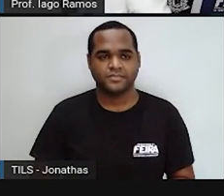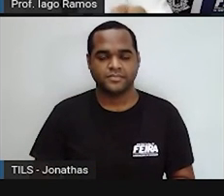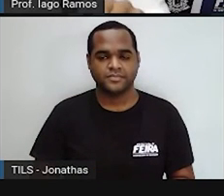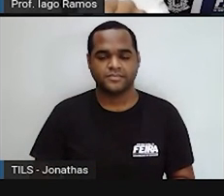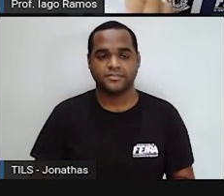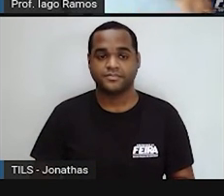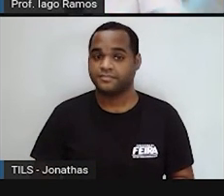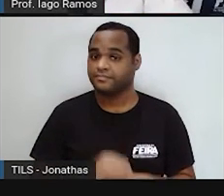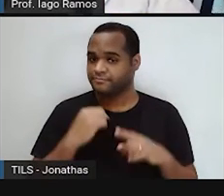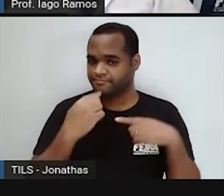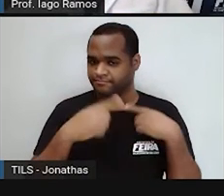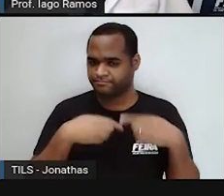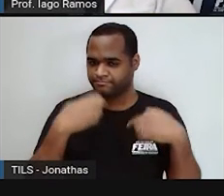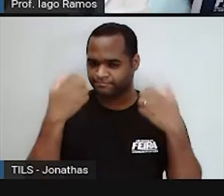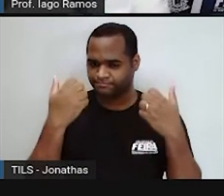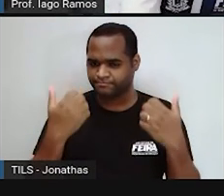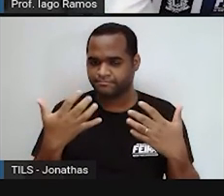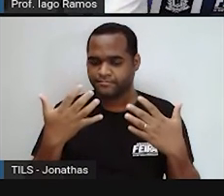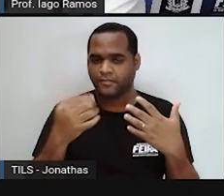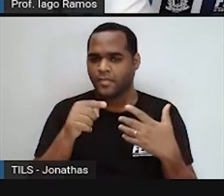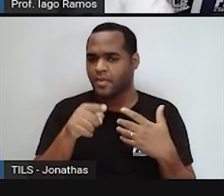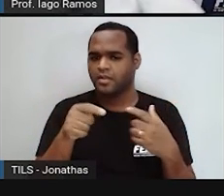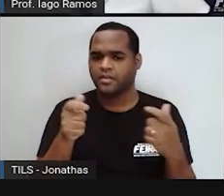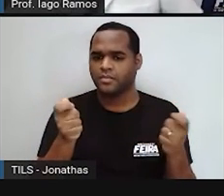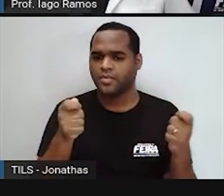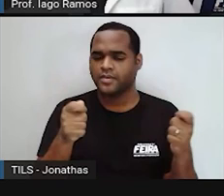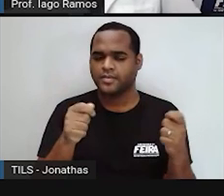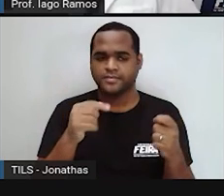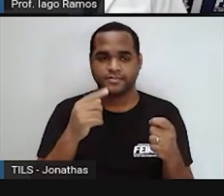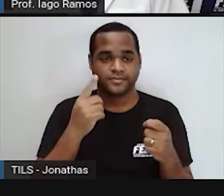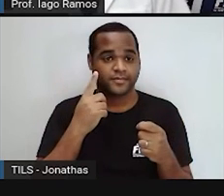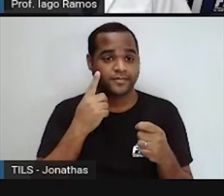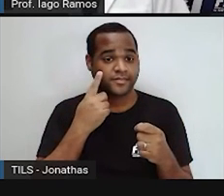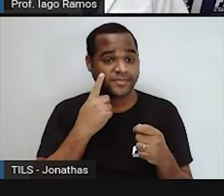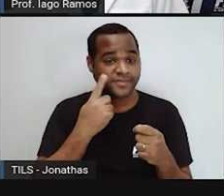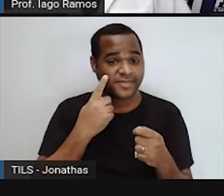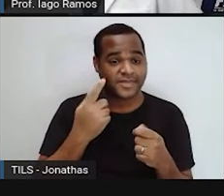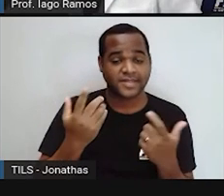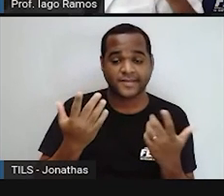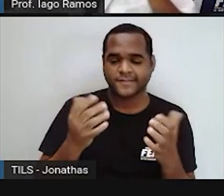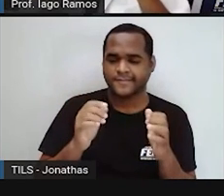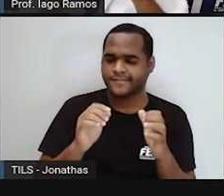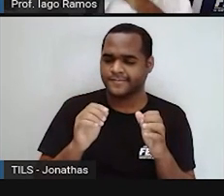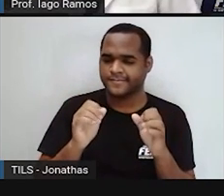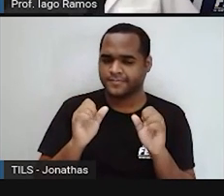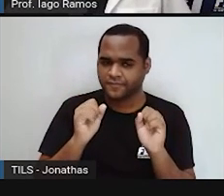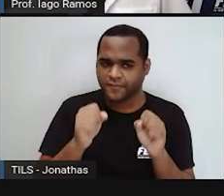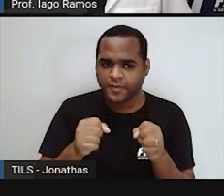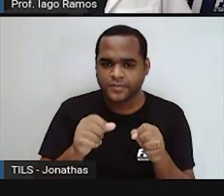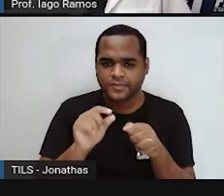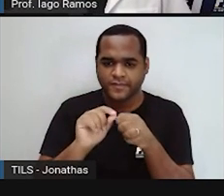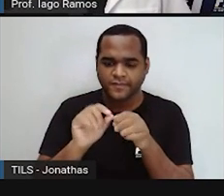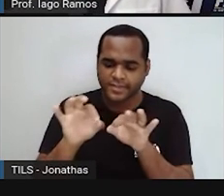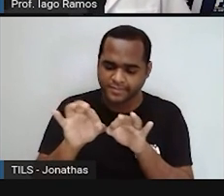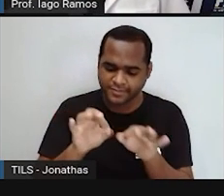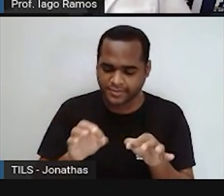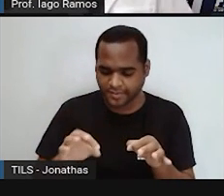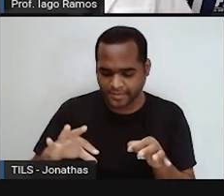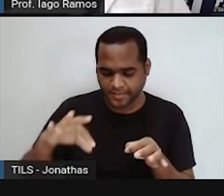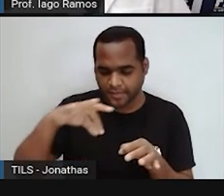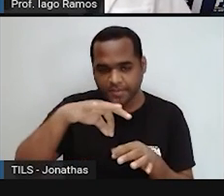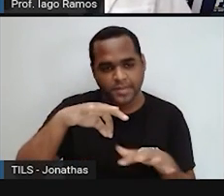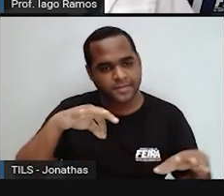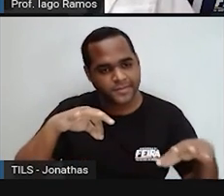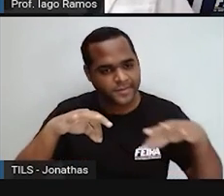Tá bom depois disso é só a gente fazer né a dobra